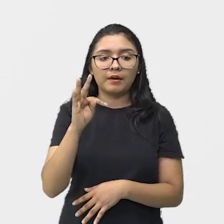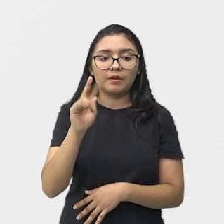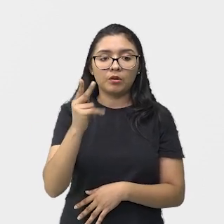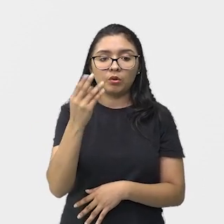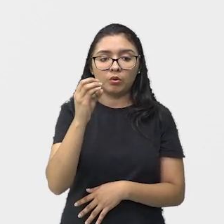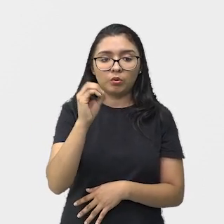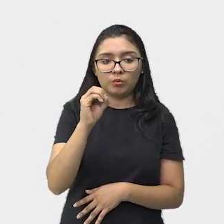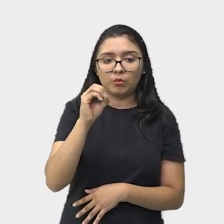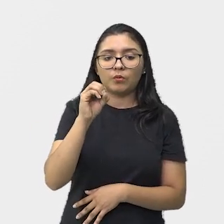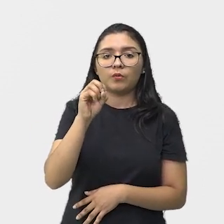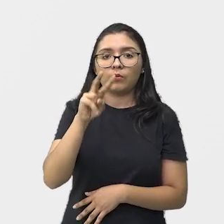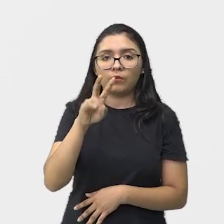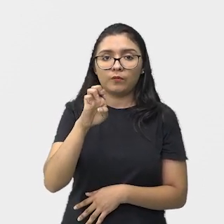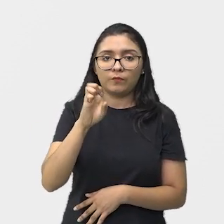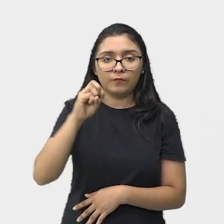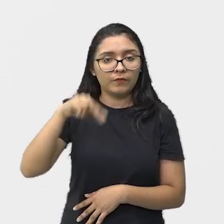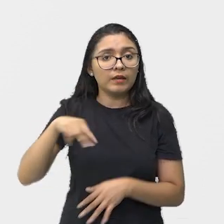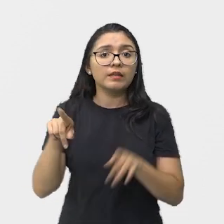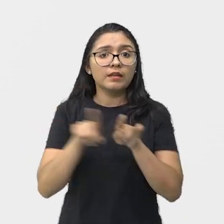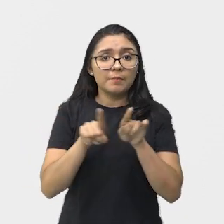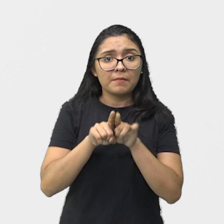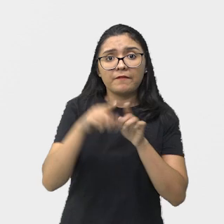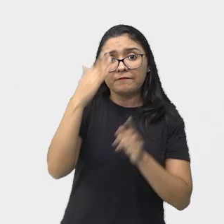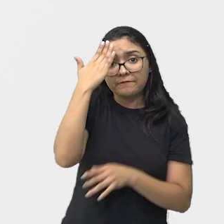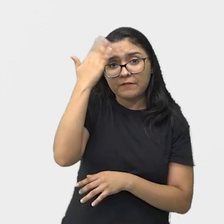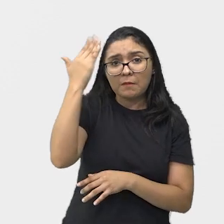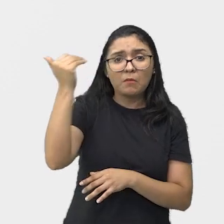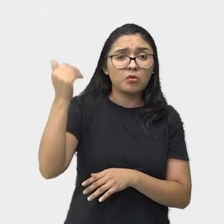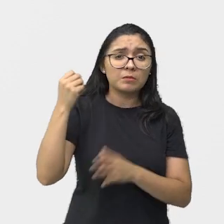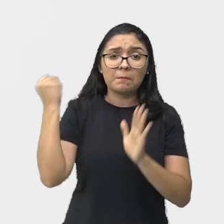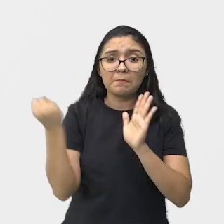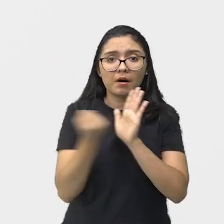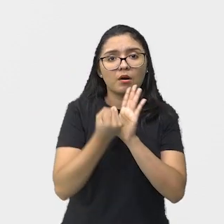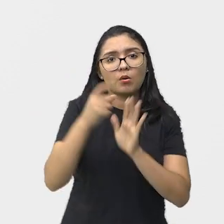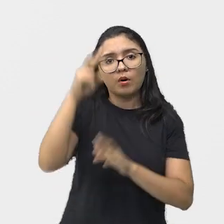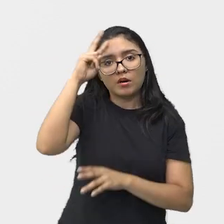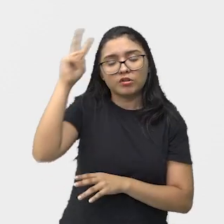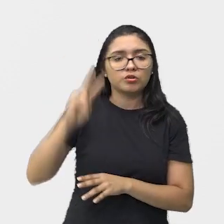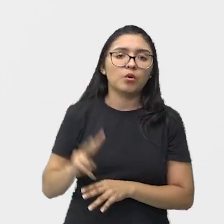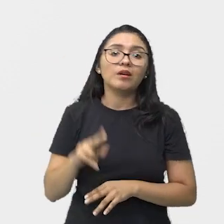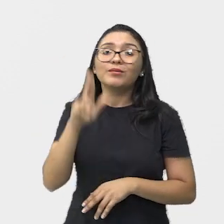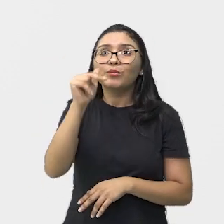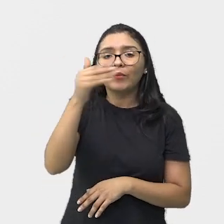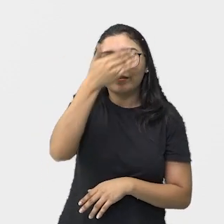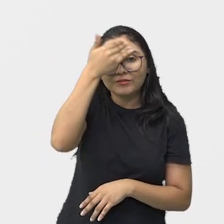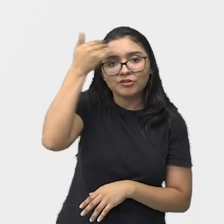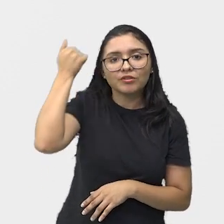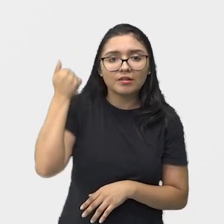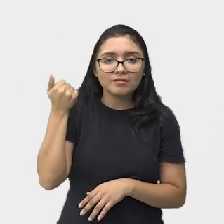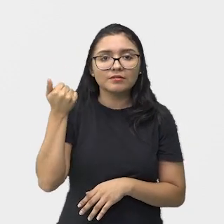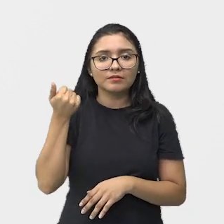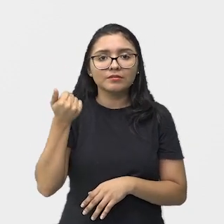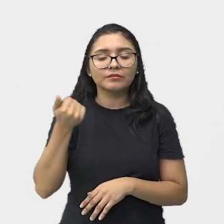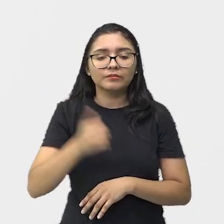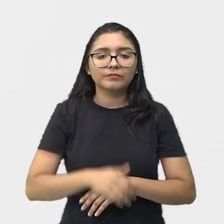da música, como outros compositores, foi grandioso demais para ser esquecido ou